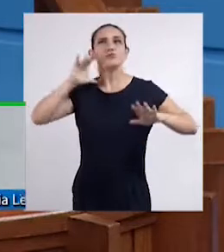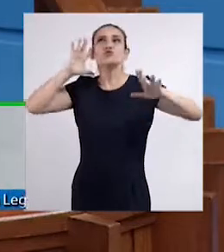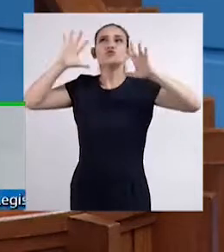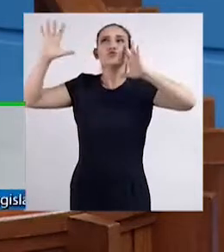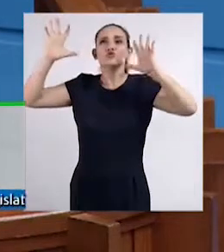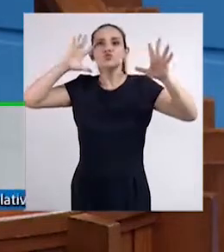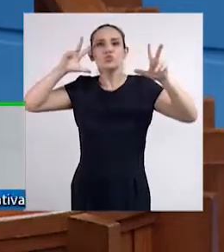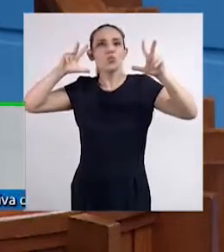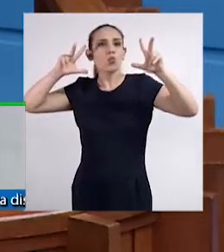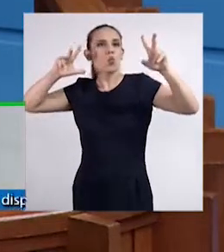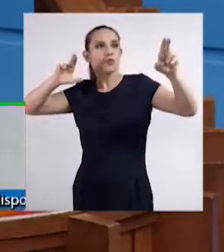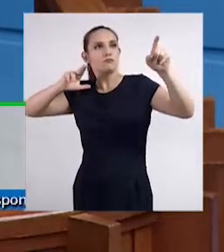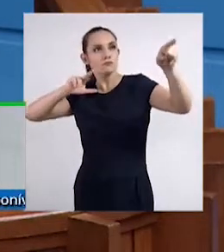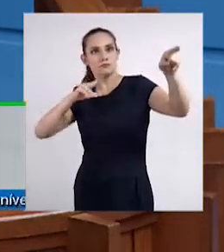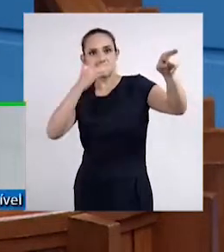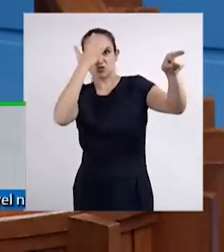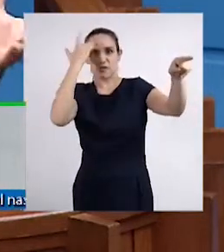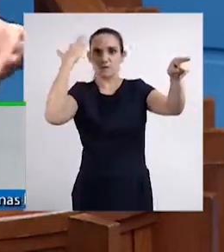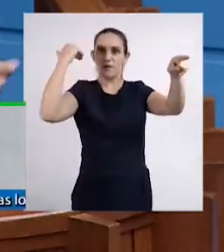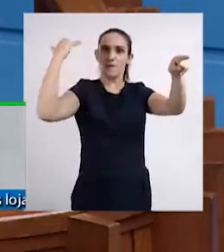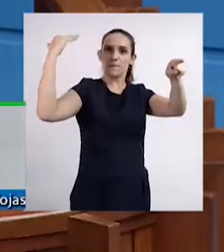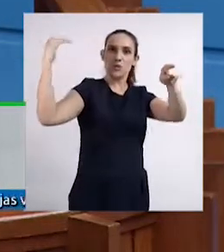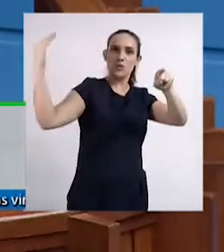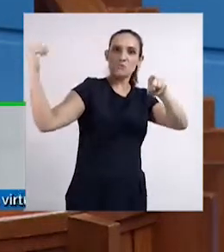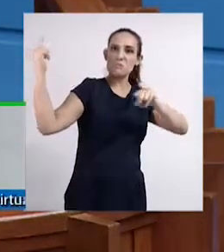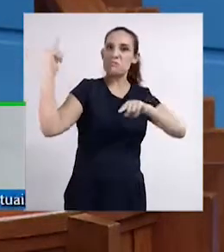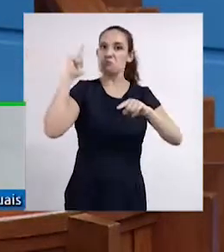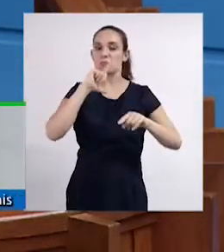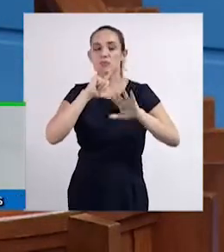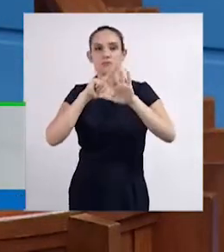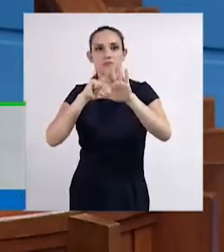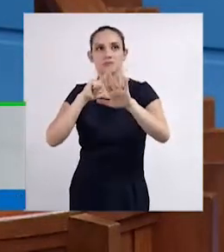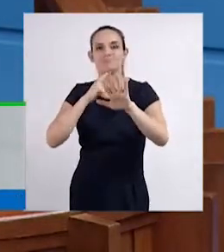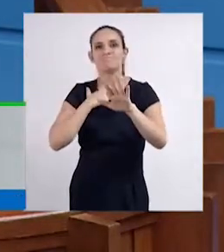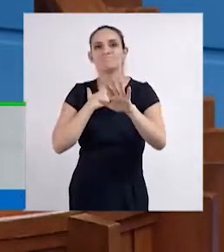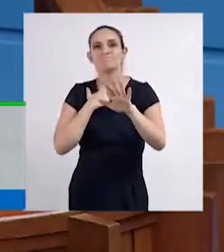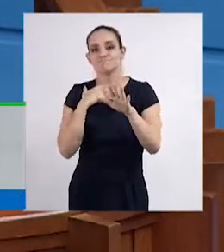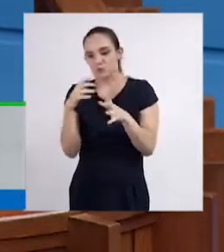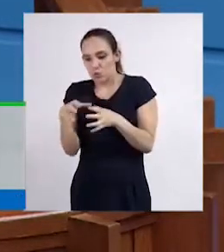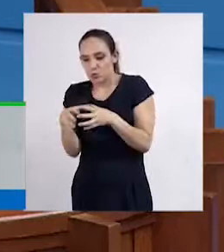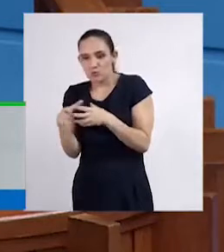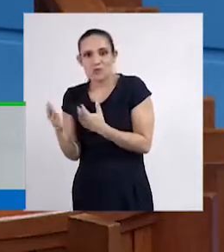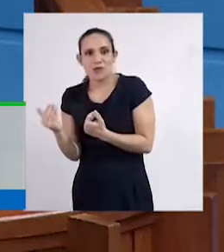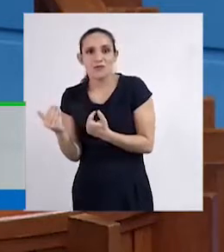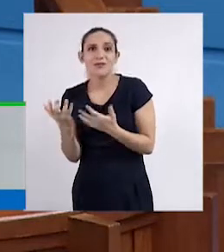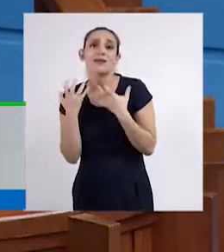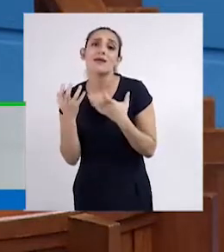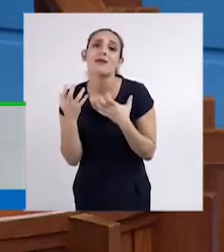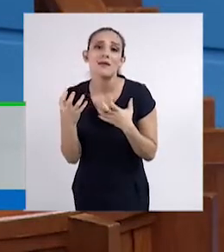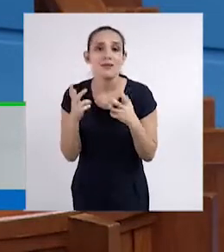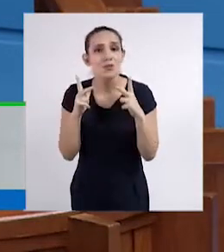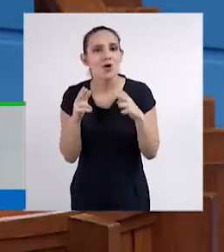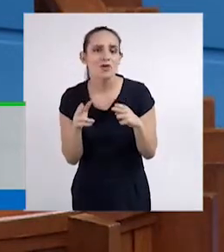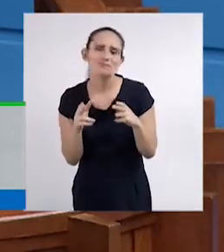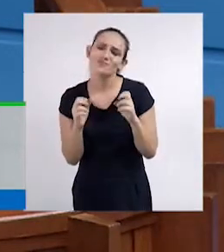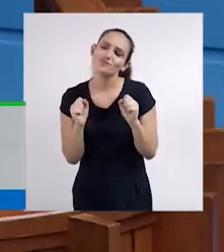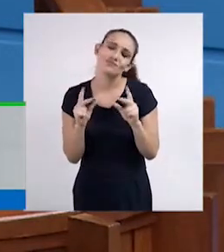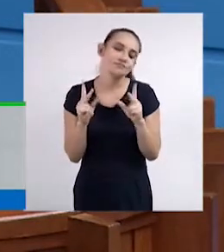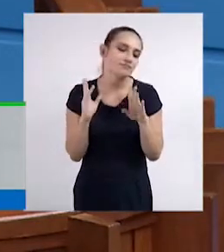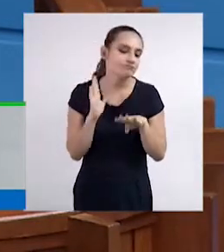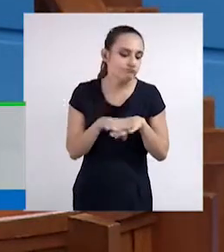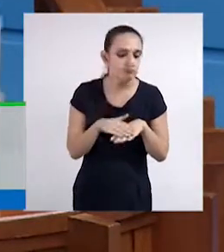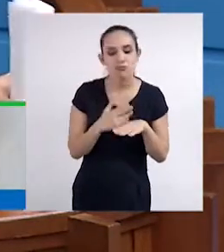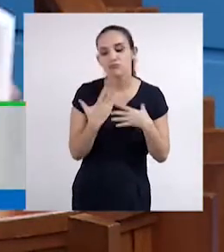certo. E aí, para começar a vida, acabam se prestando a esse tipo de coisa,